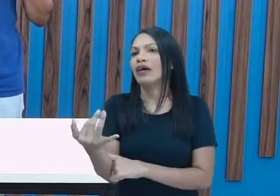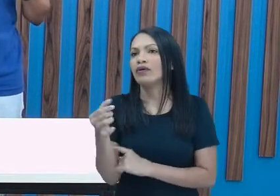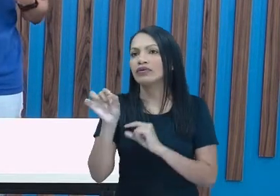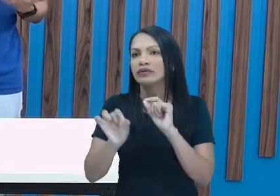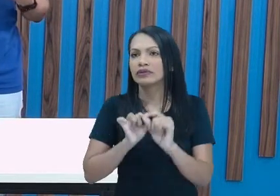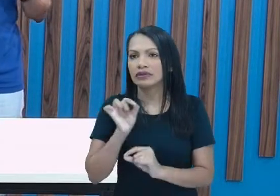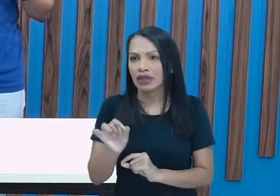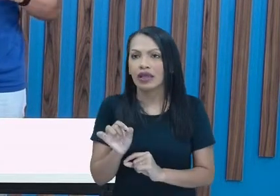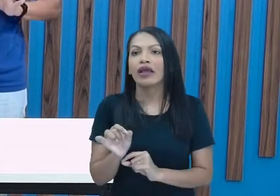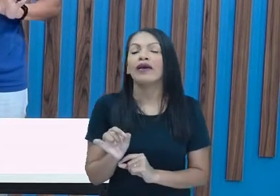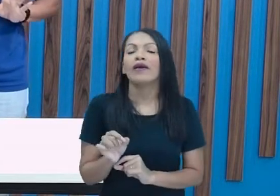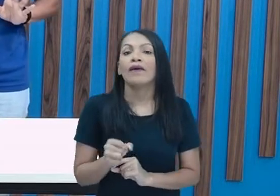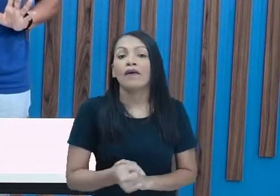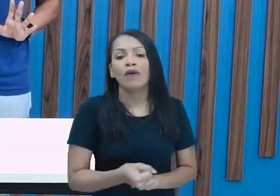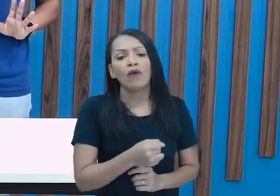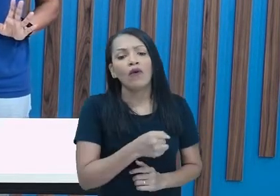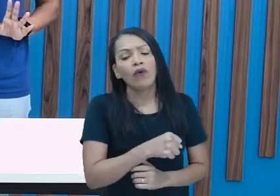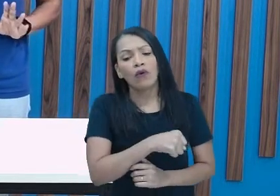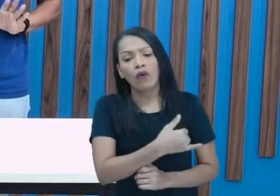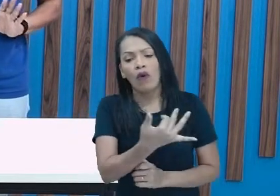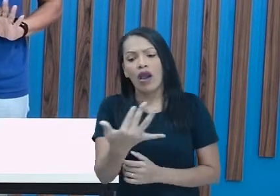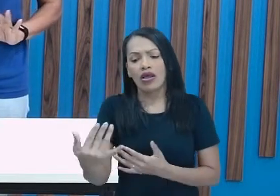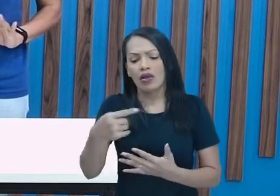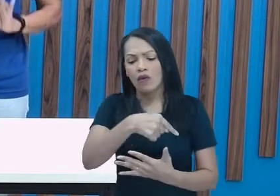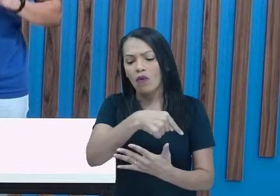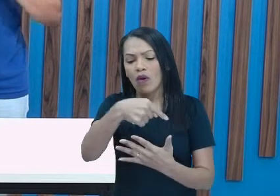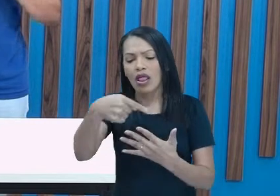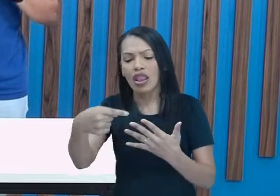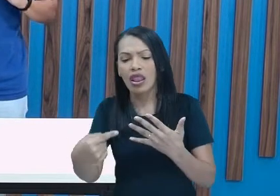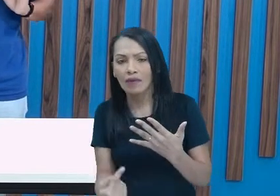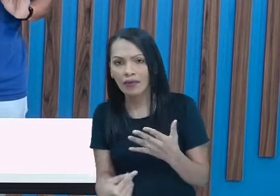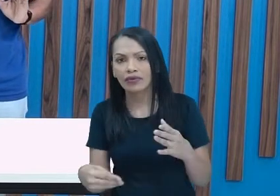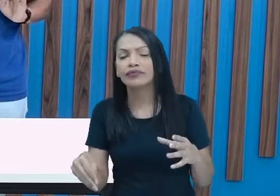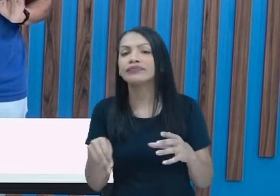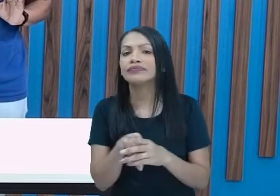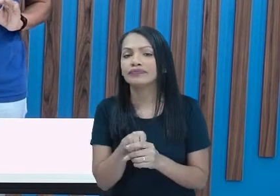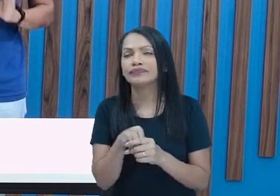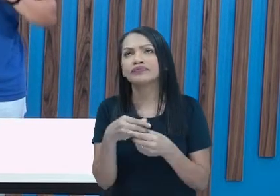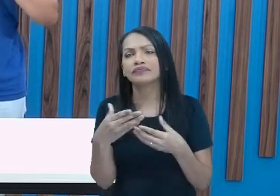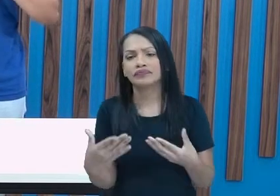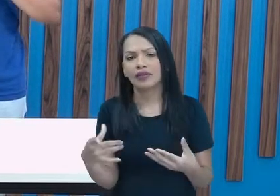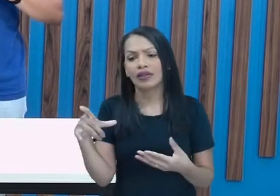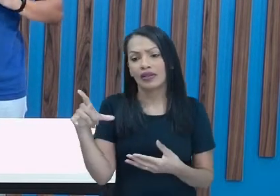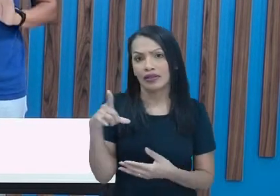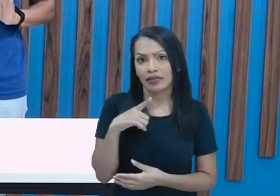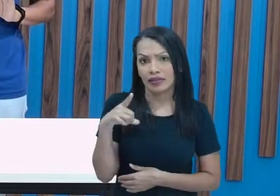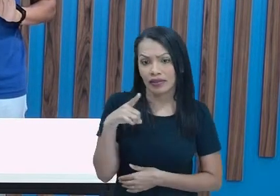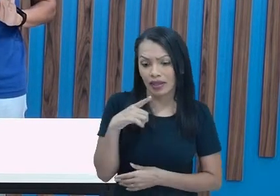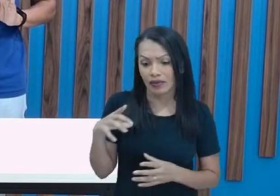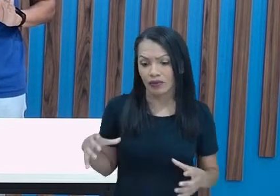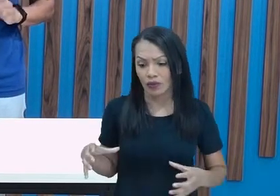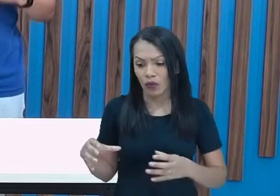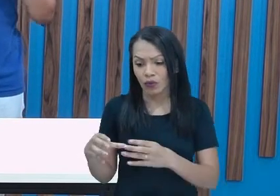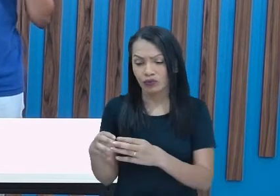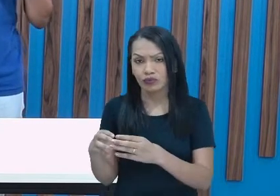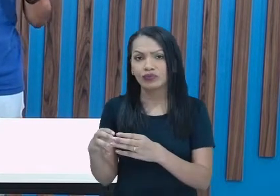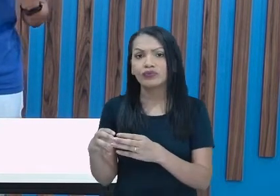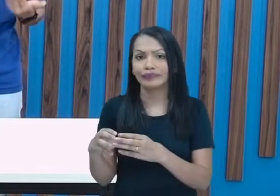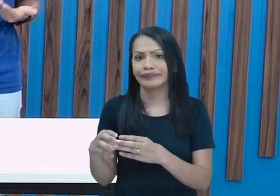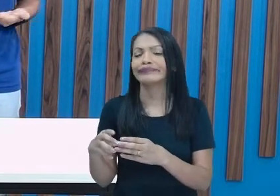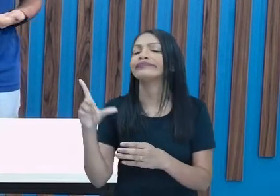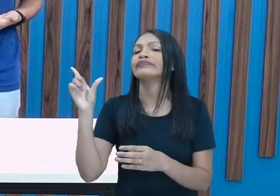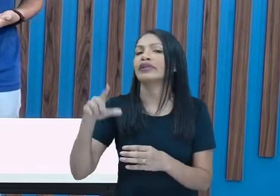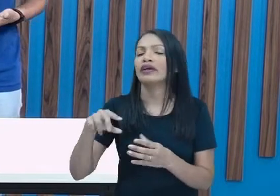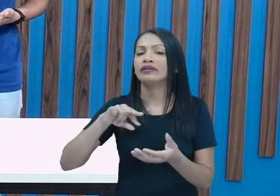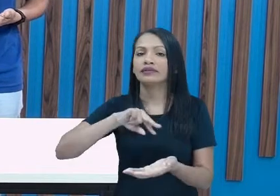ou quantidade de elementos de um conjunto. Então, quando a gente determina a quantidade de elementos que existe naquele conjunto,